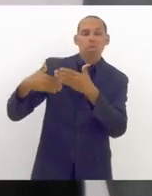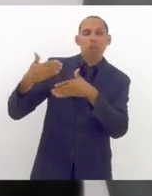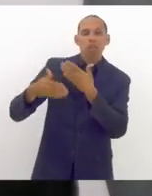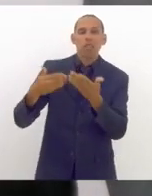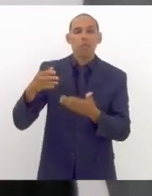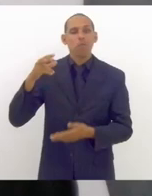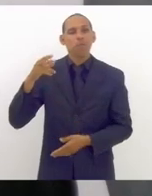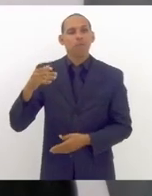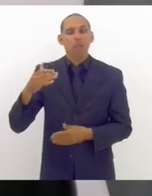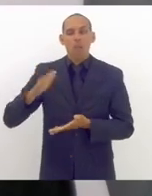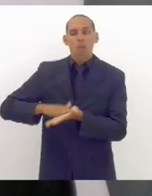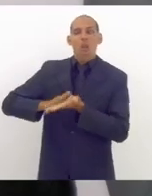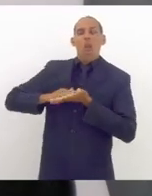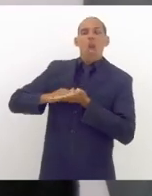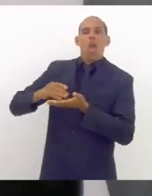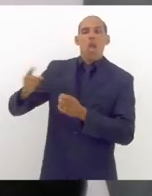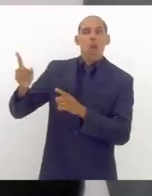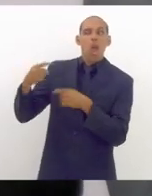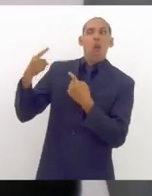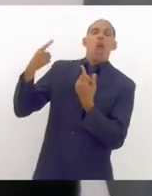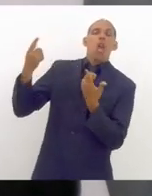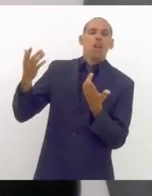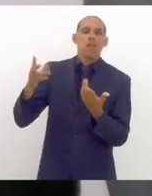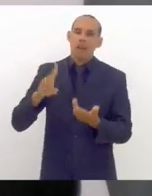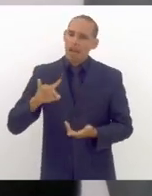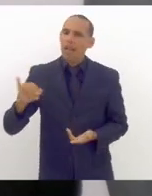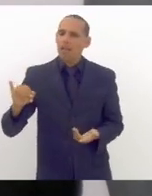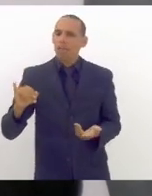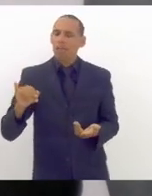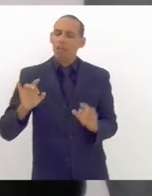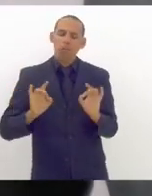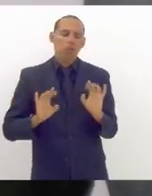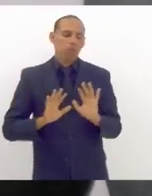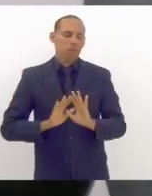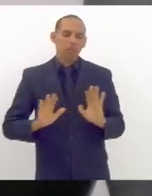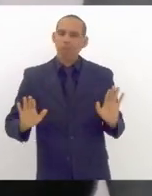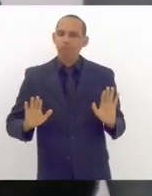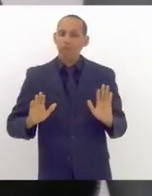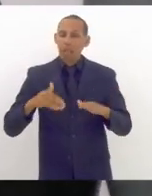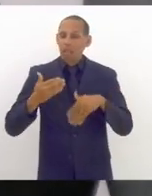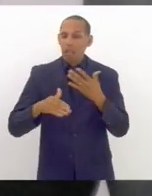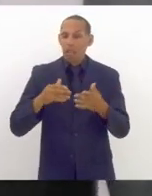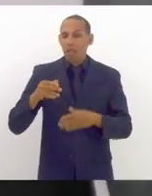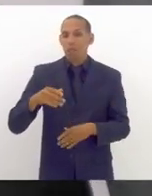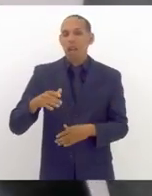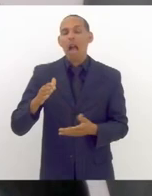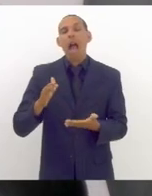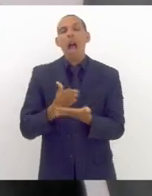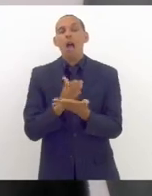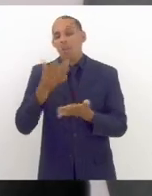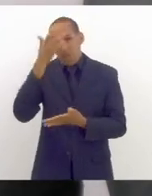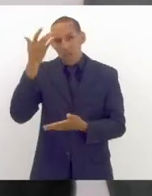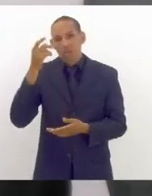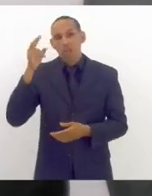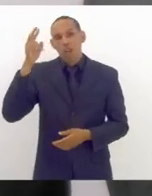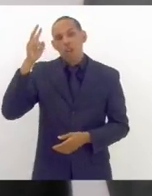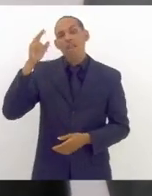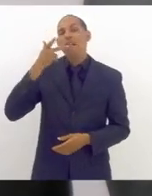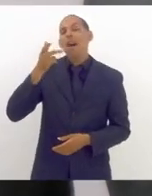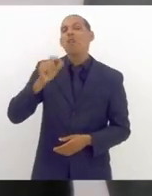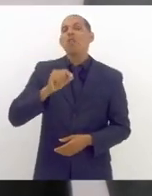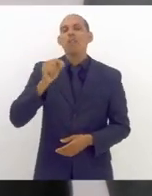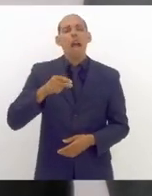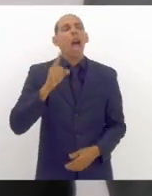me cobrar isso é simplesmente isso a história vai cobrar de alguém alguma coisa como tá cobrando